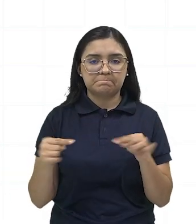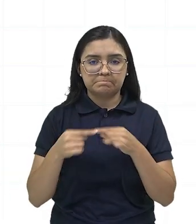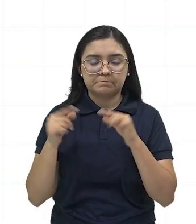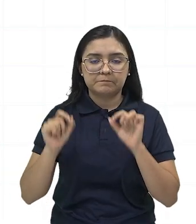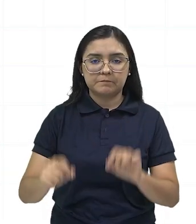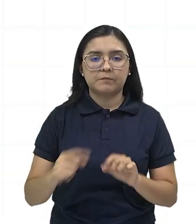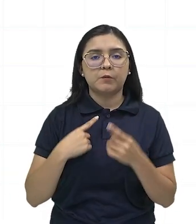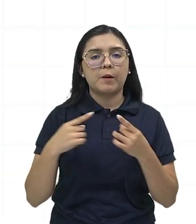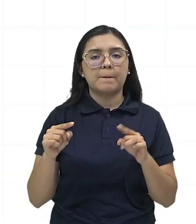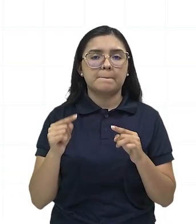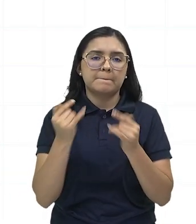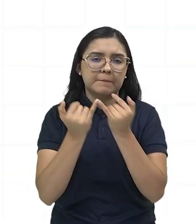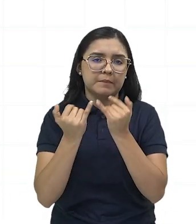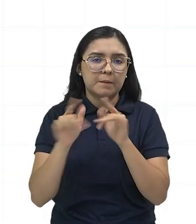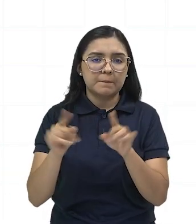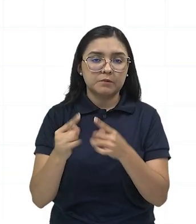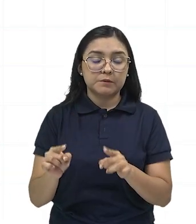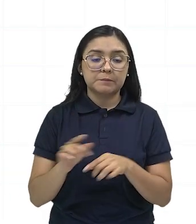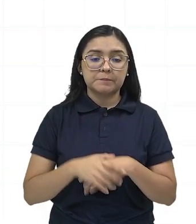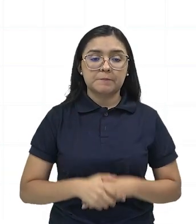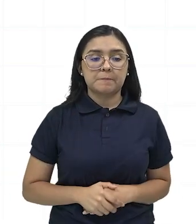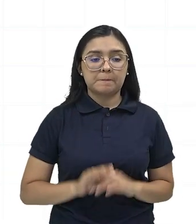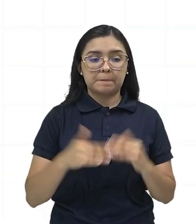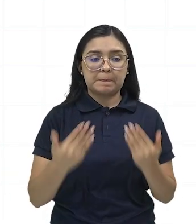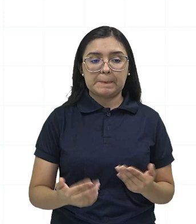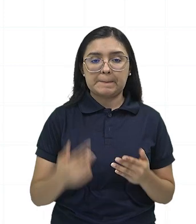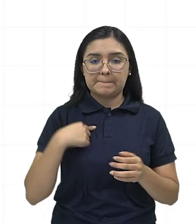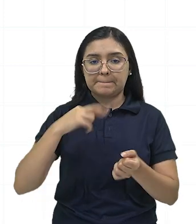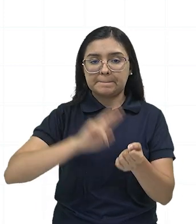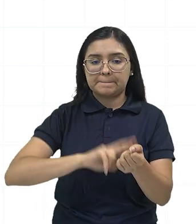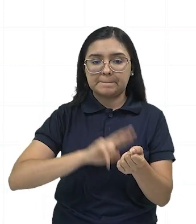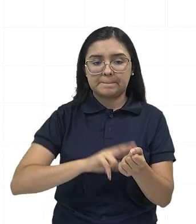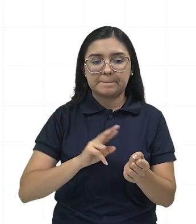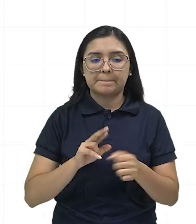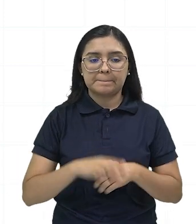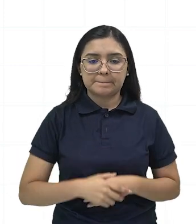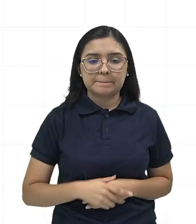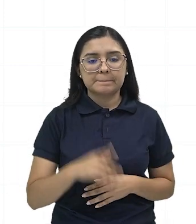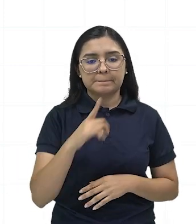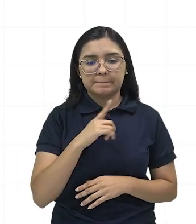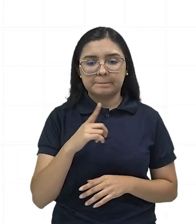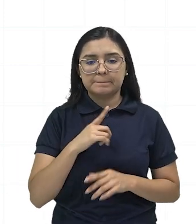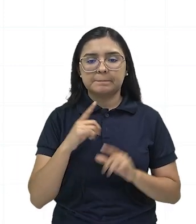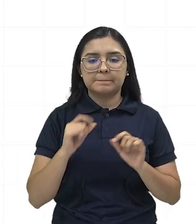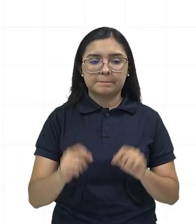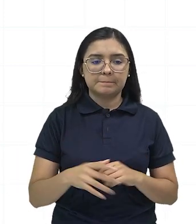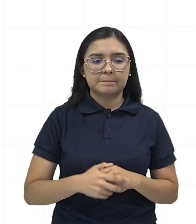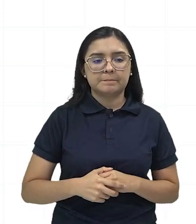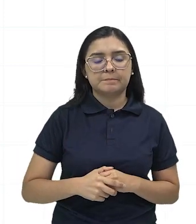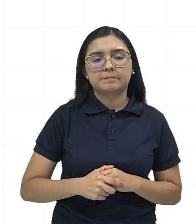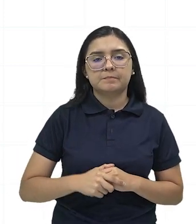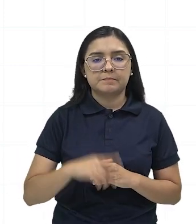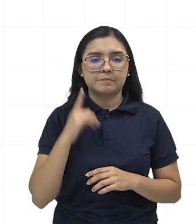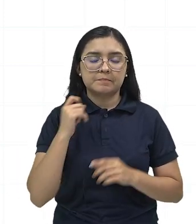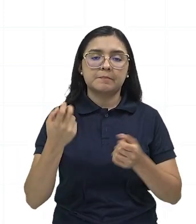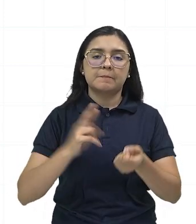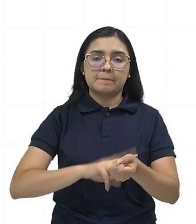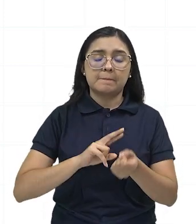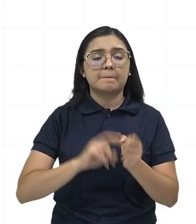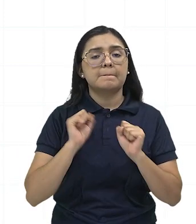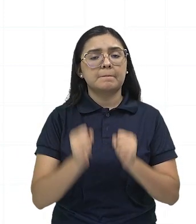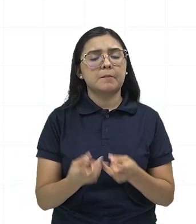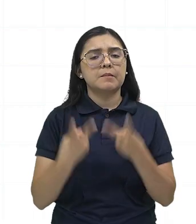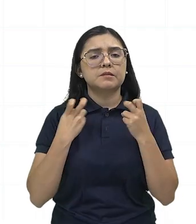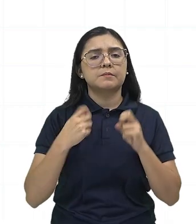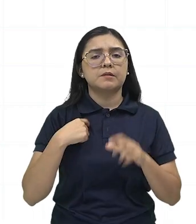música. Então, no ritmo, nós temos esse ritmo marcado, criando uma cadência que pode ser percebida